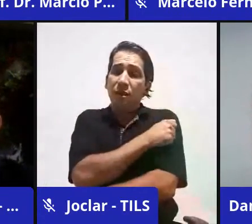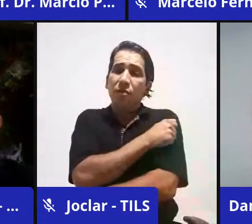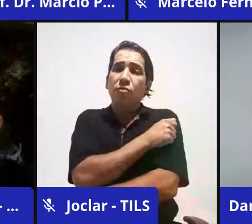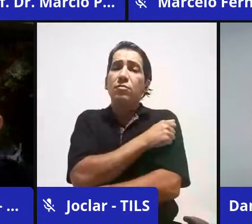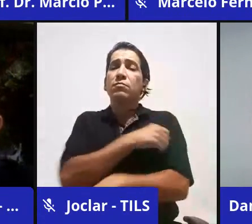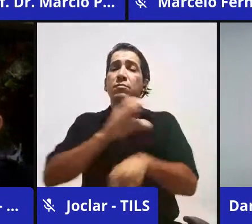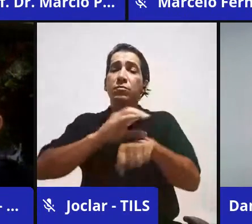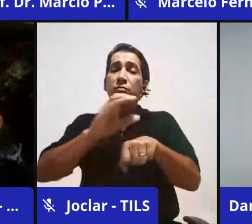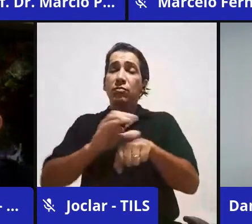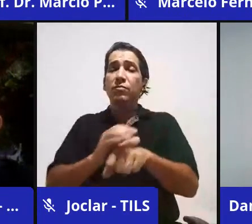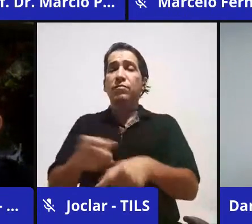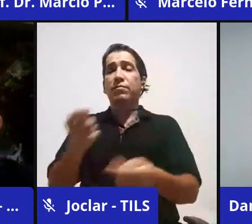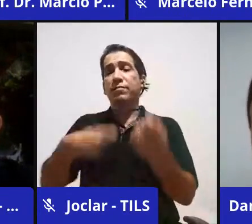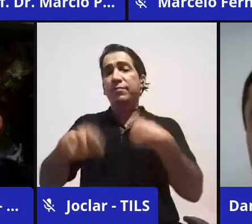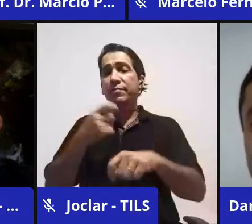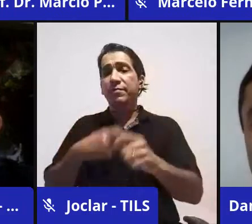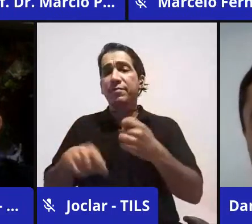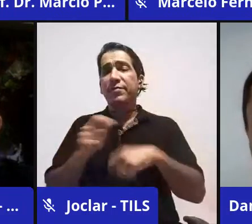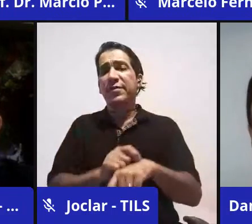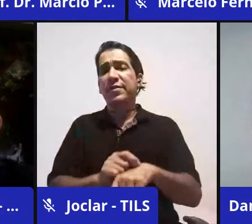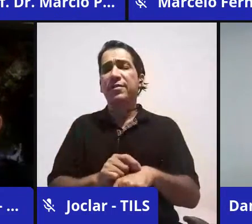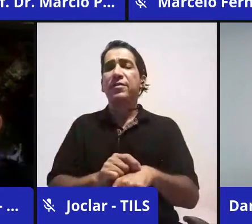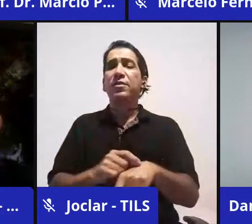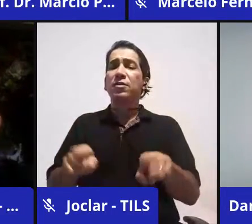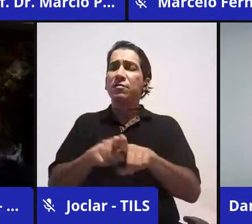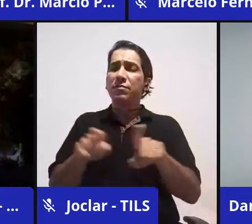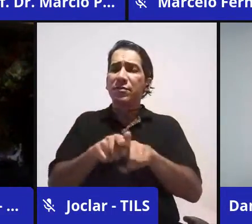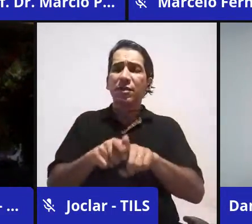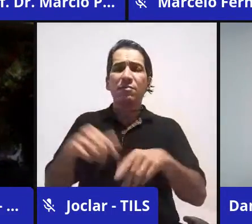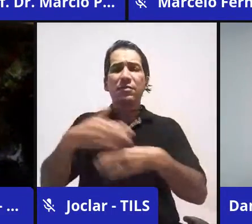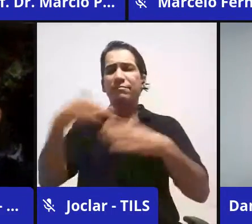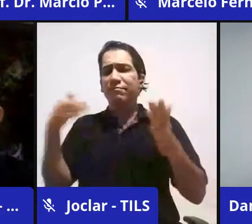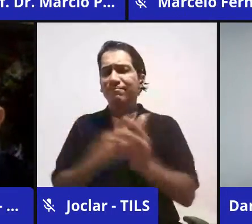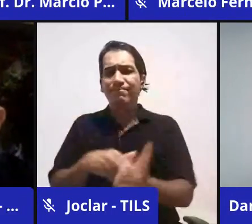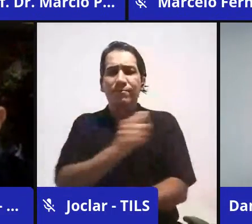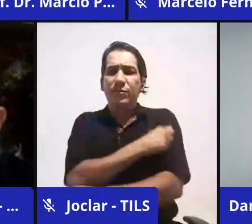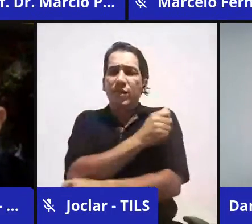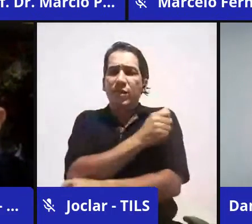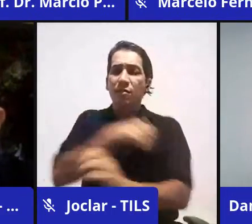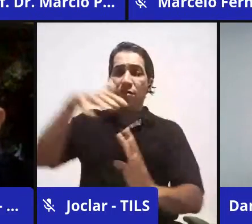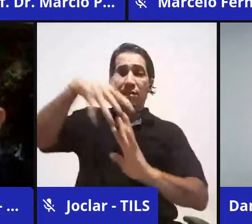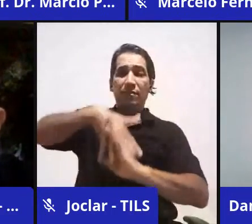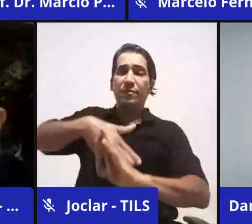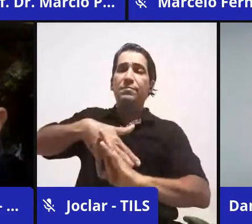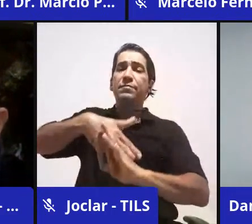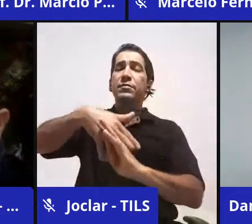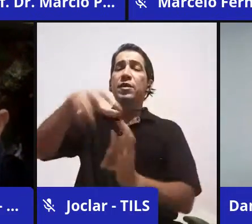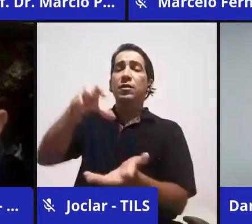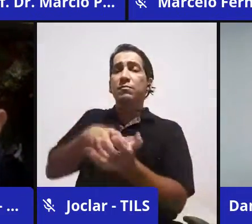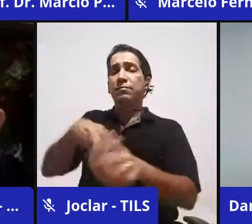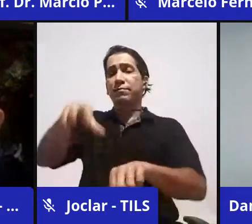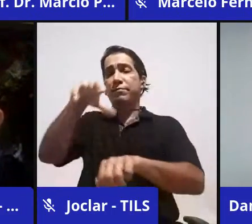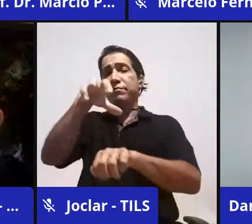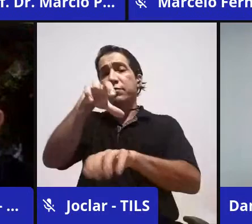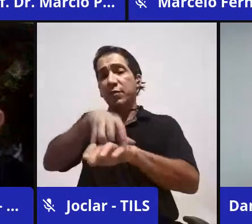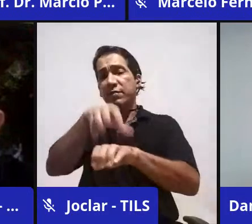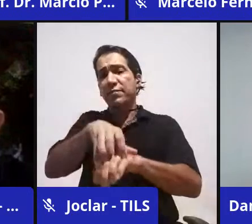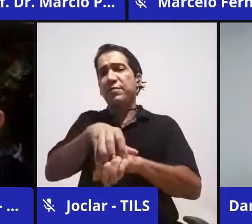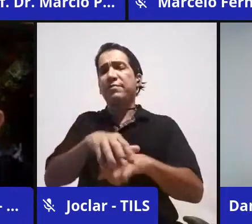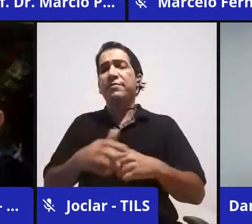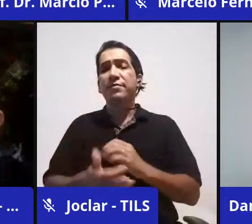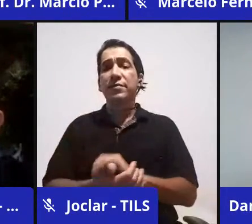de administração e da UFMS Naviraí como um todo. Parabéns, é emocionante a gente